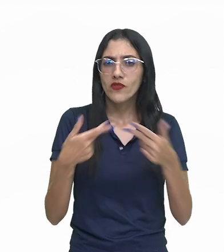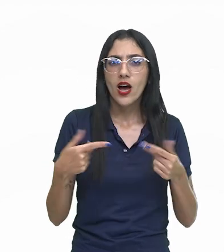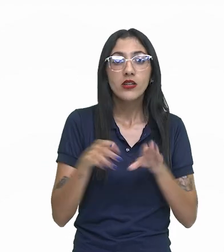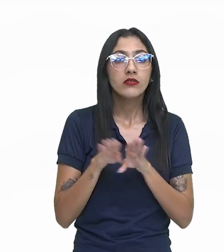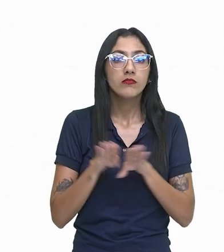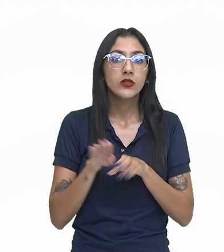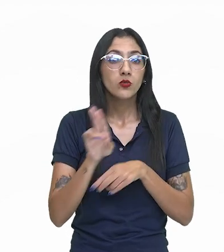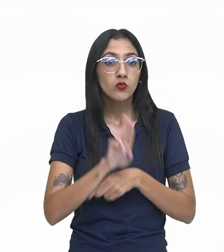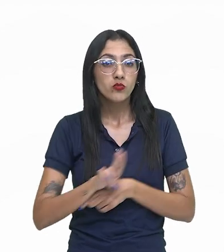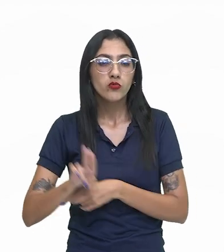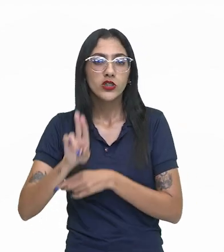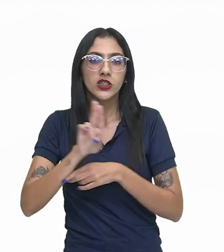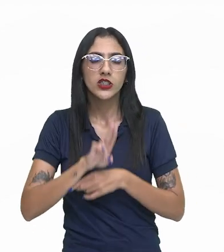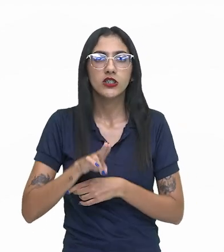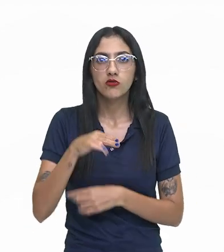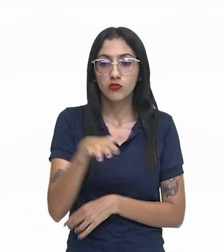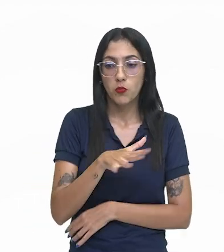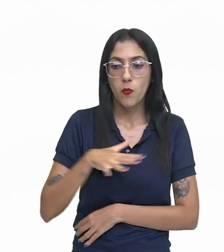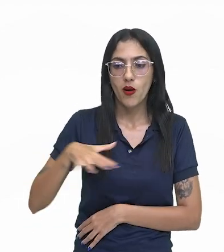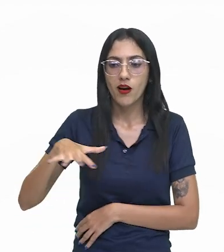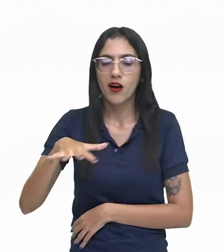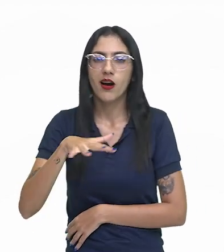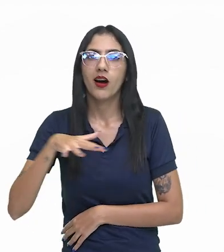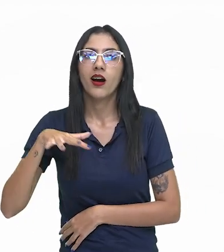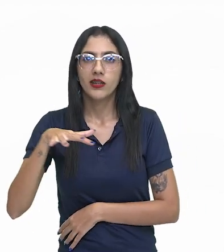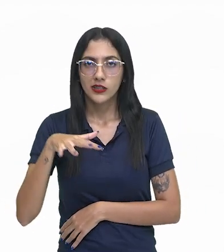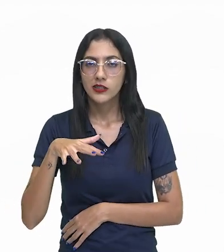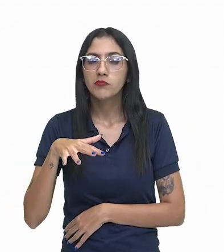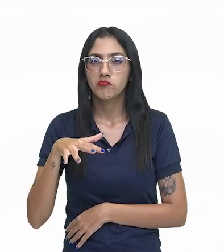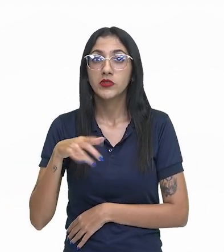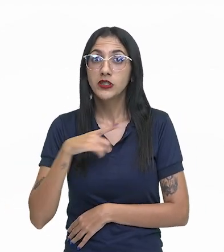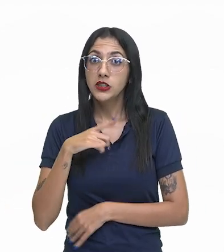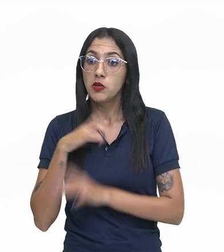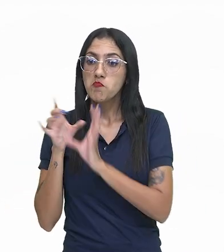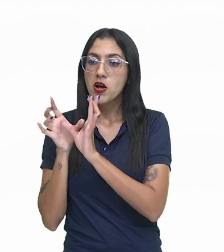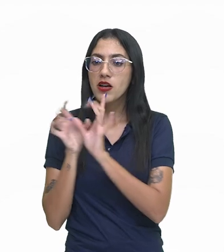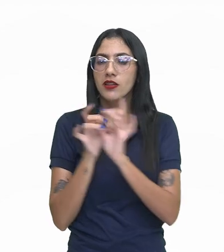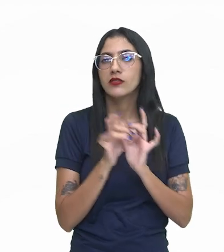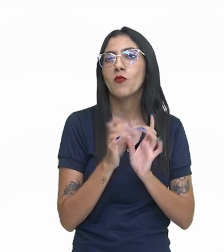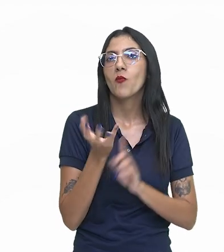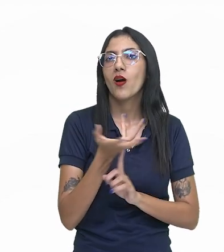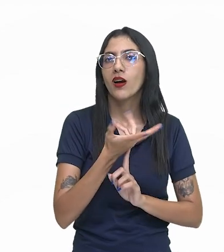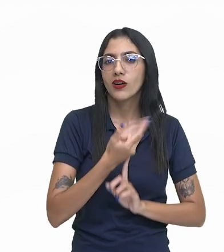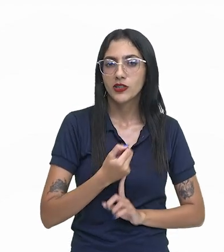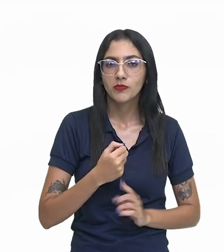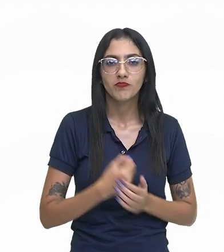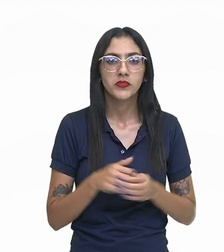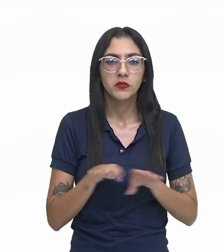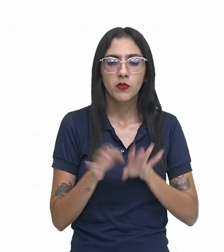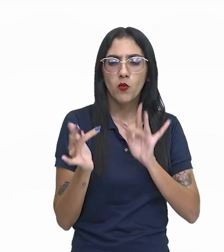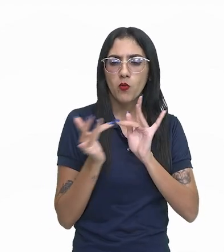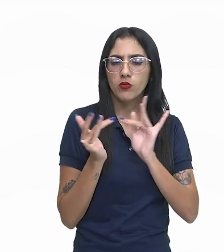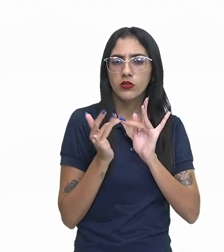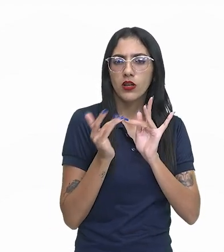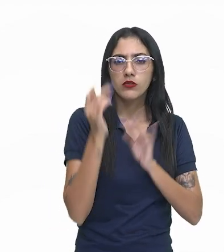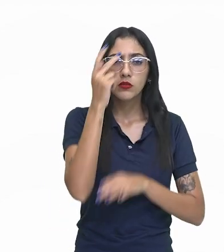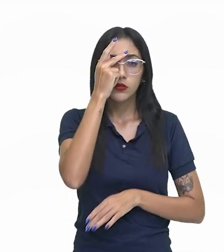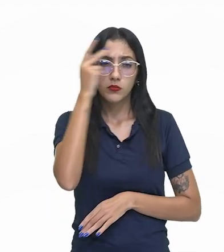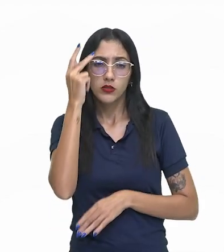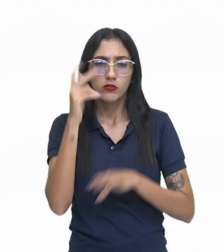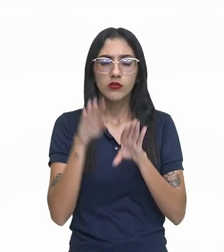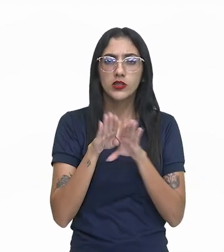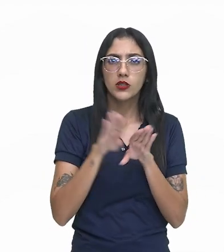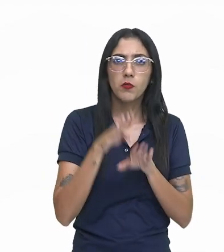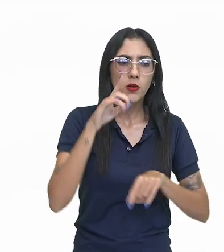utilização necessariamente do espaço como parte da obra. A interação do público e obras